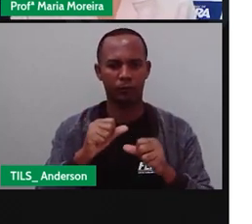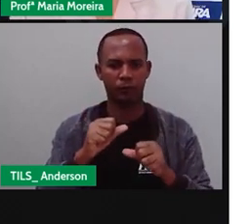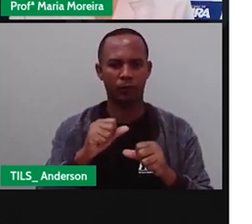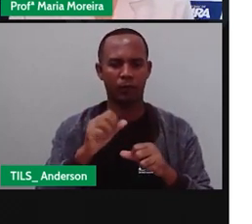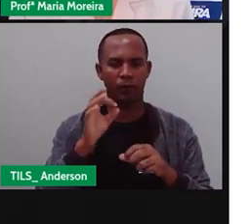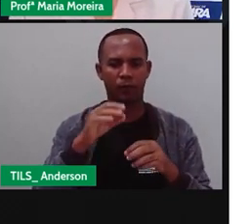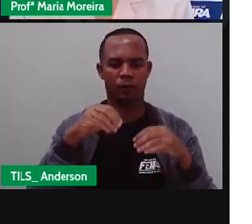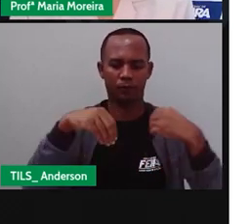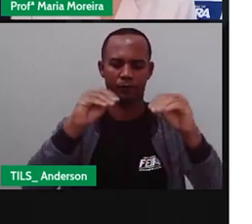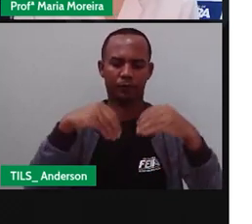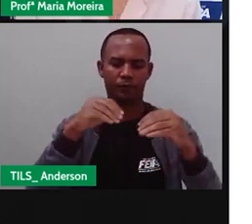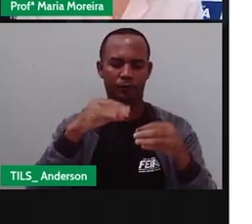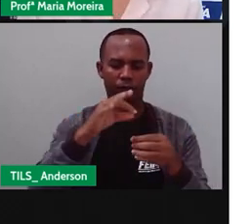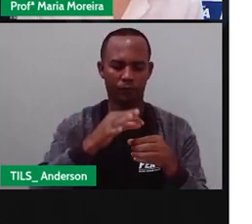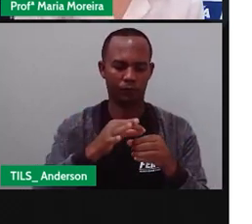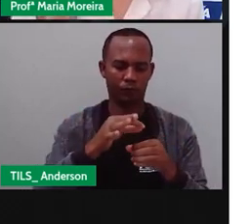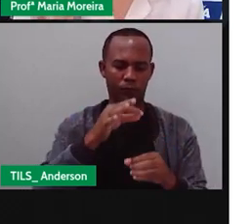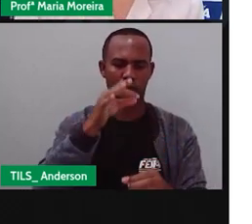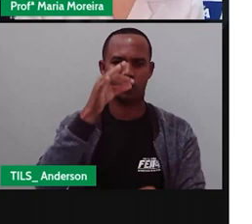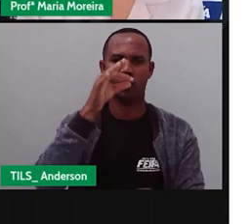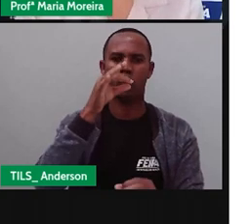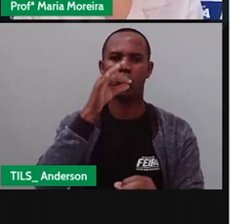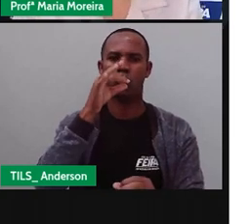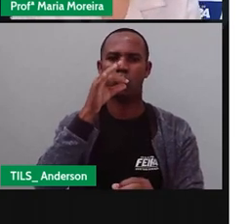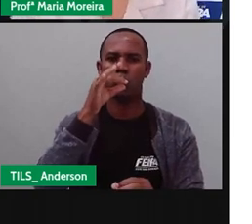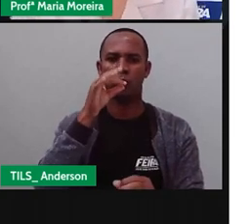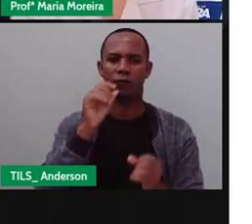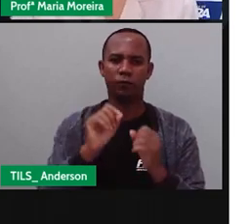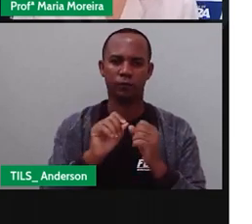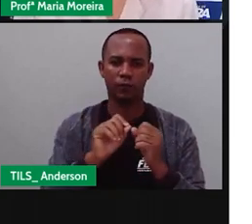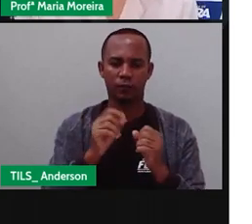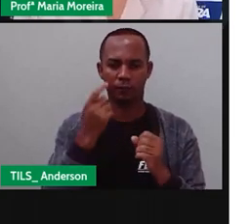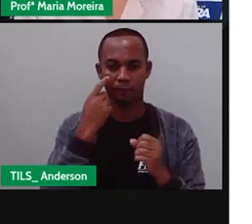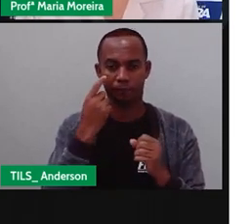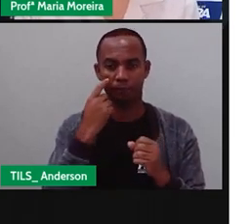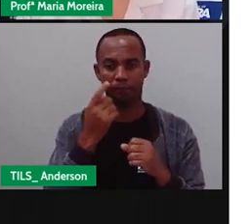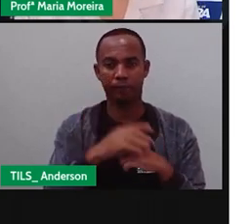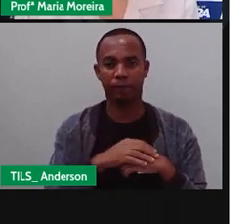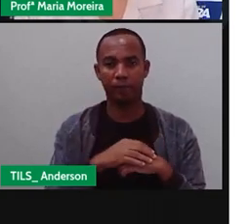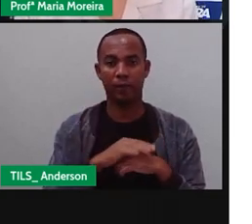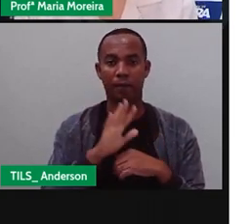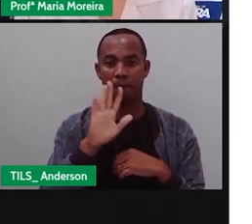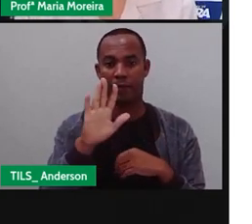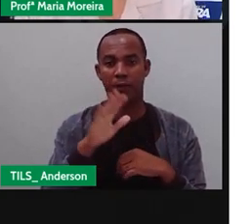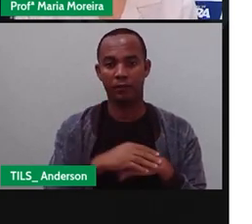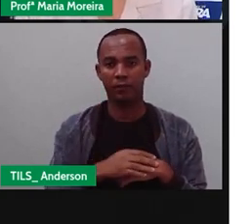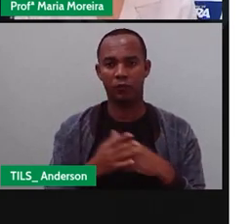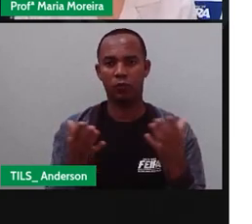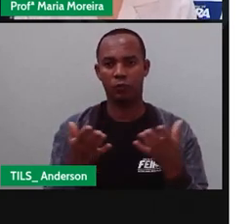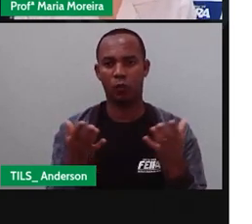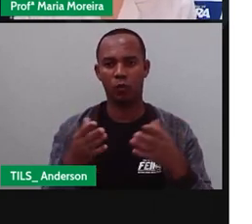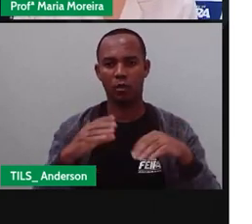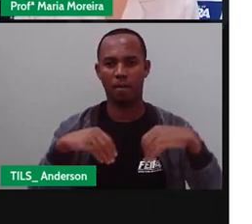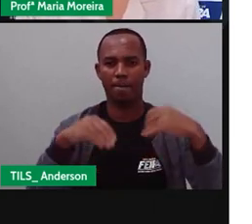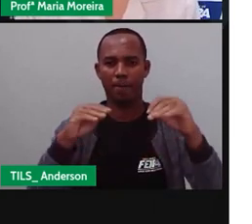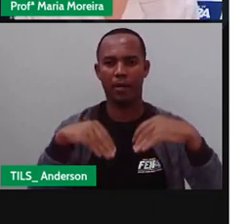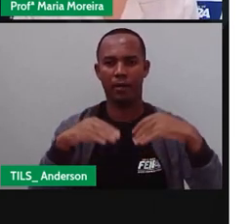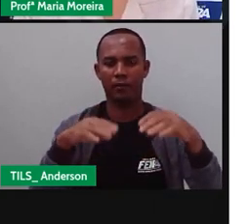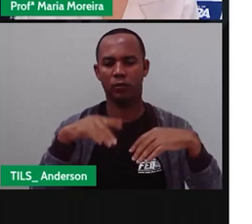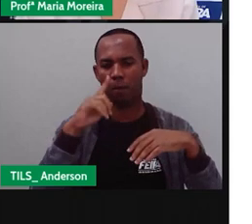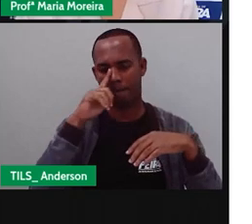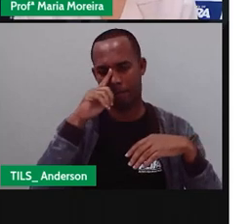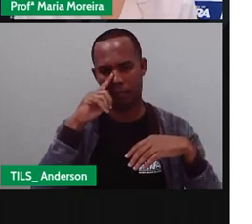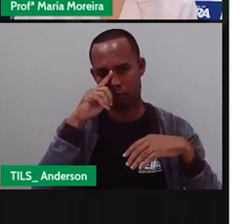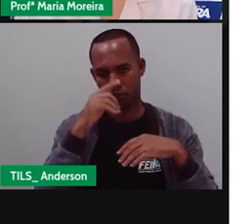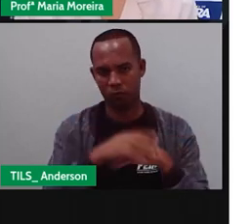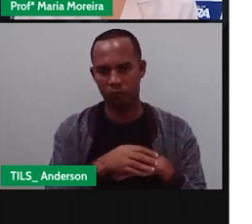mais resistentes. E aí, agora, o plástico, ele polui bastante o meio ambiente. A gente já falou aqui sobre isso. Voltamos